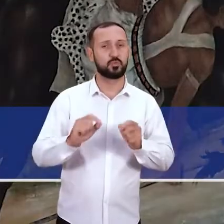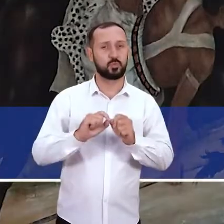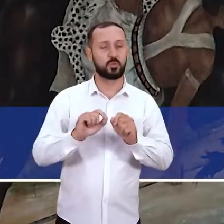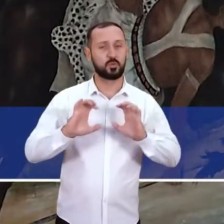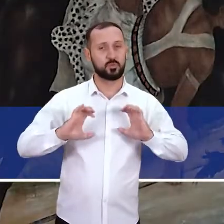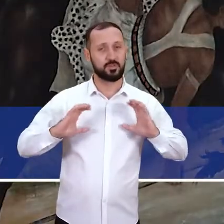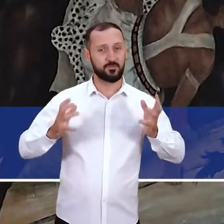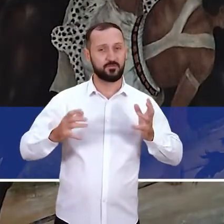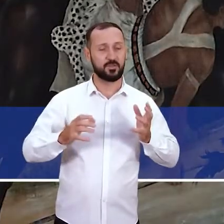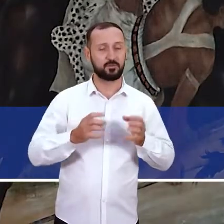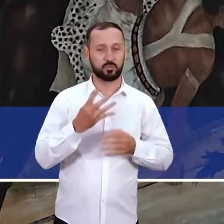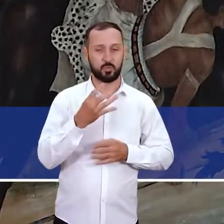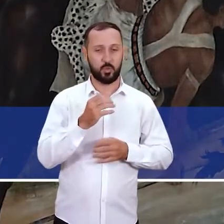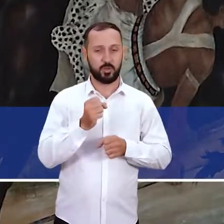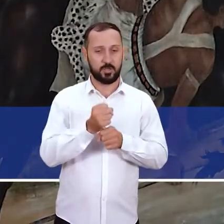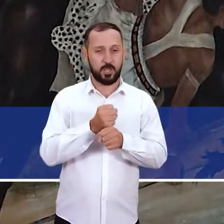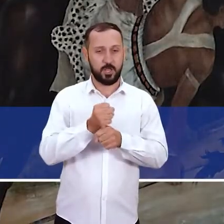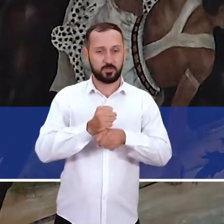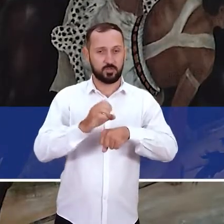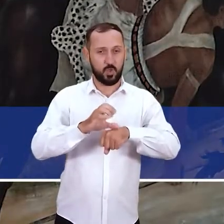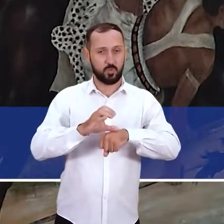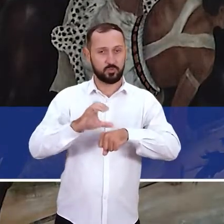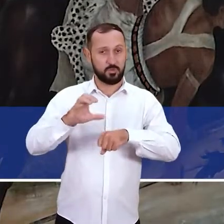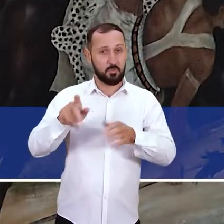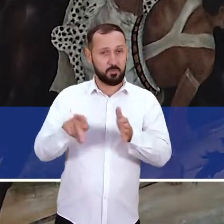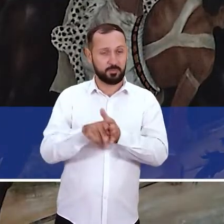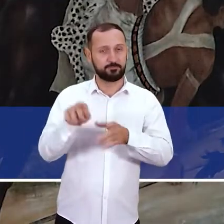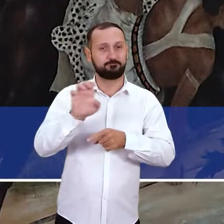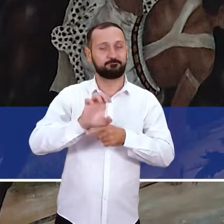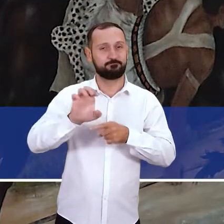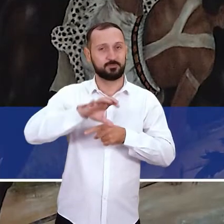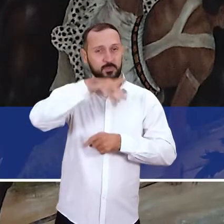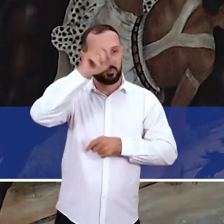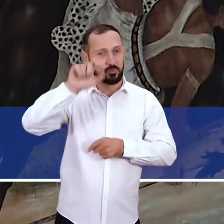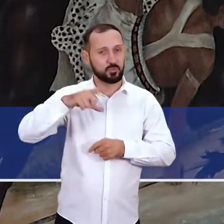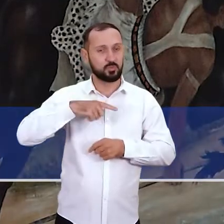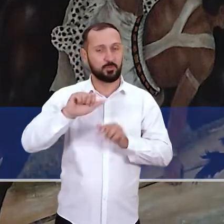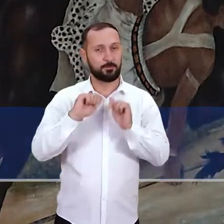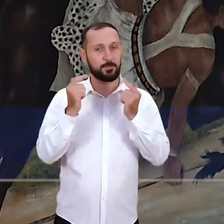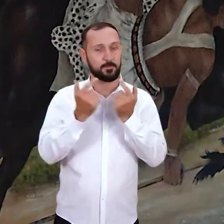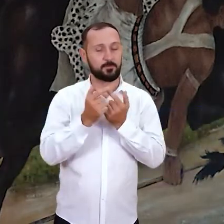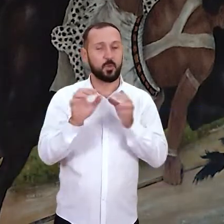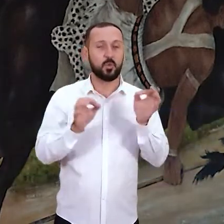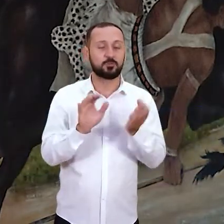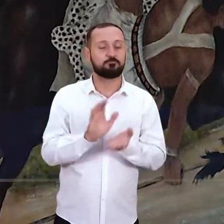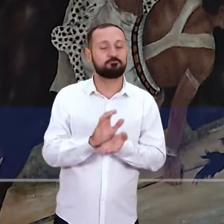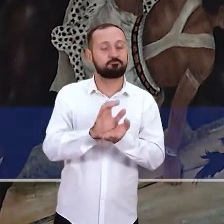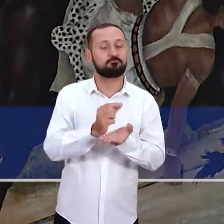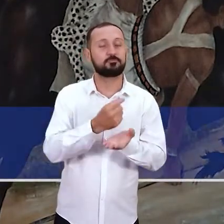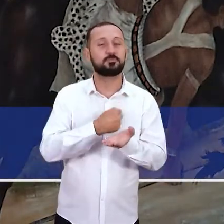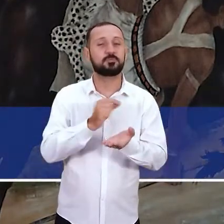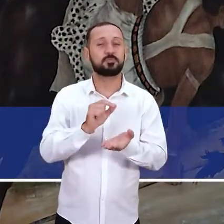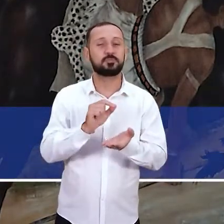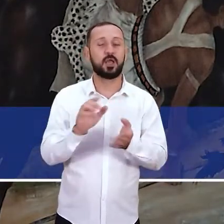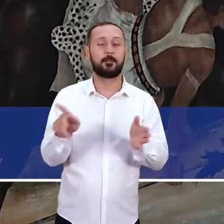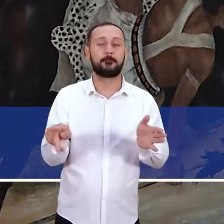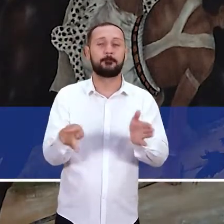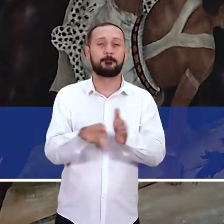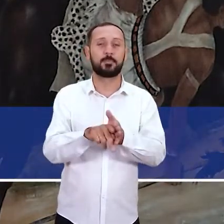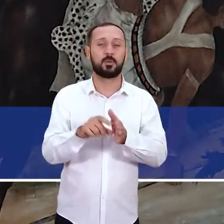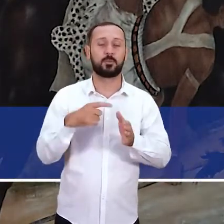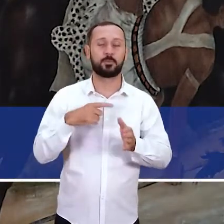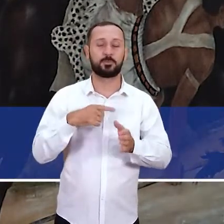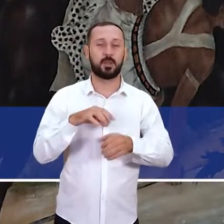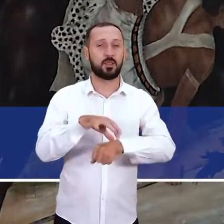Prosseguindo com as comemorações alusivas aos 40 anos da Constituinte sul-mato-grossense, a Assembleia Legislativa homenageou desta vez a